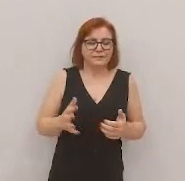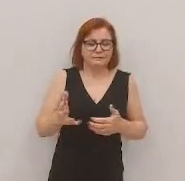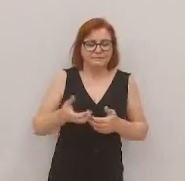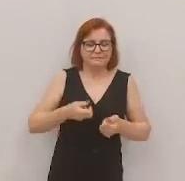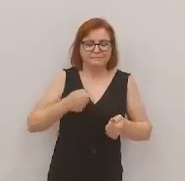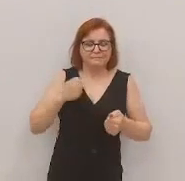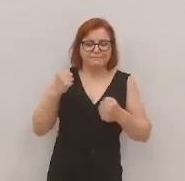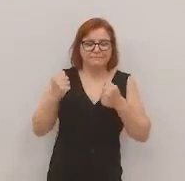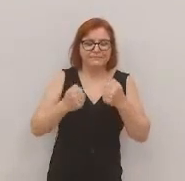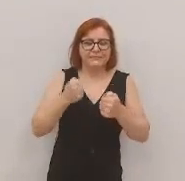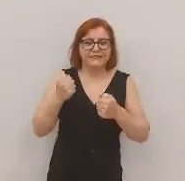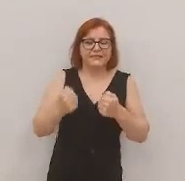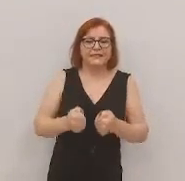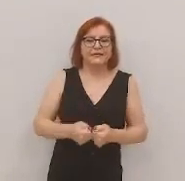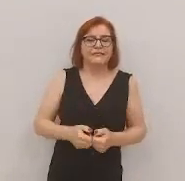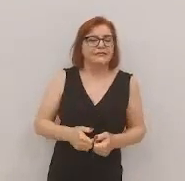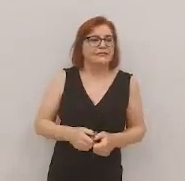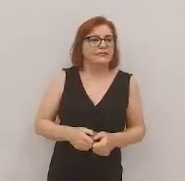Aleluia.